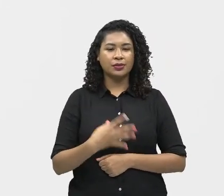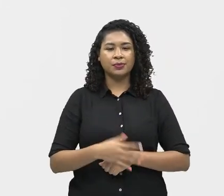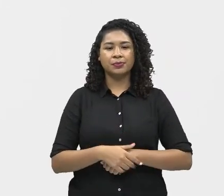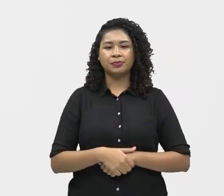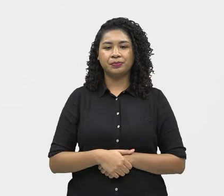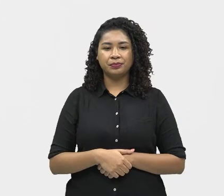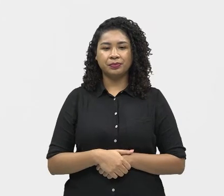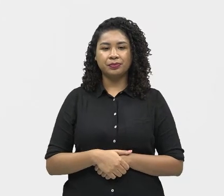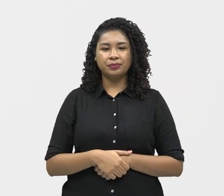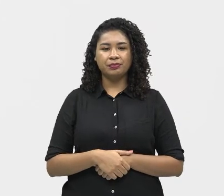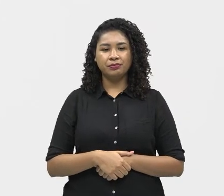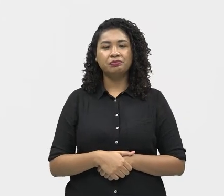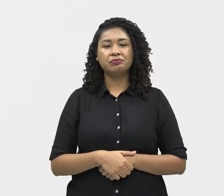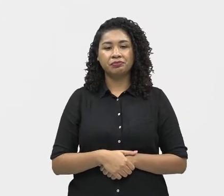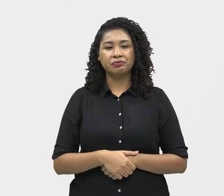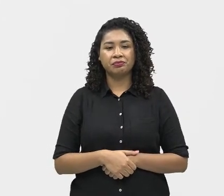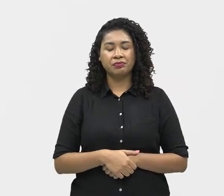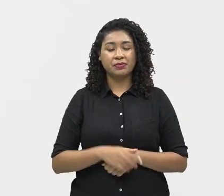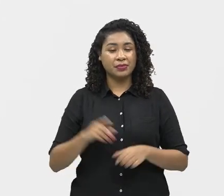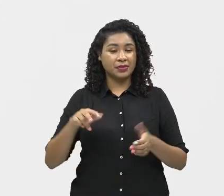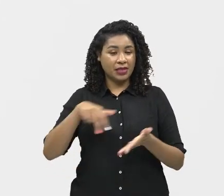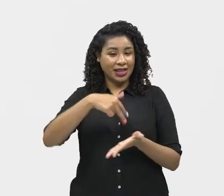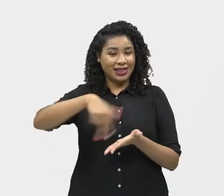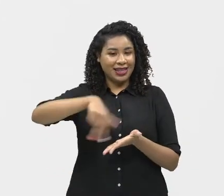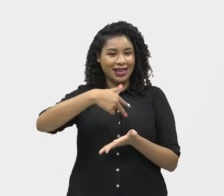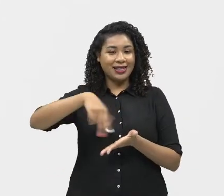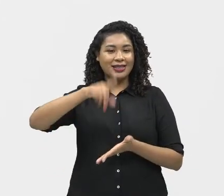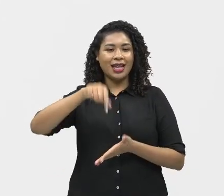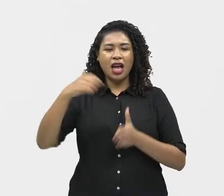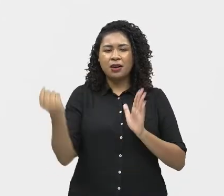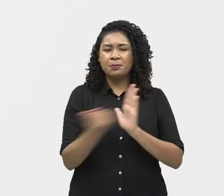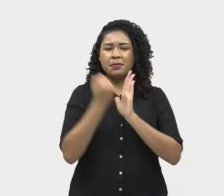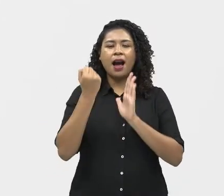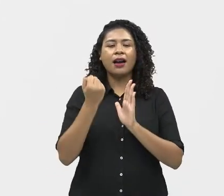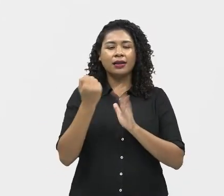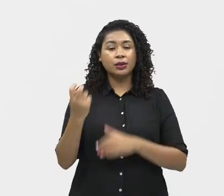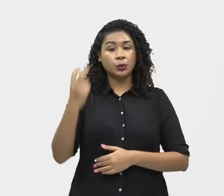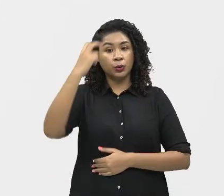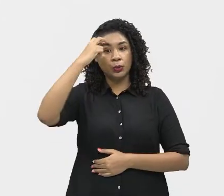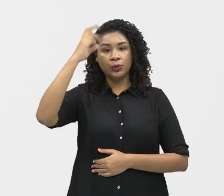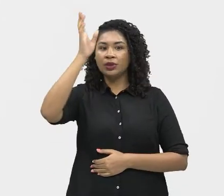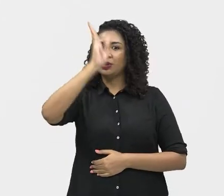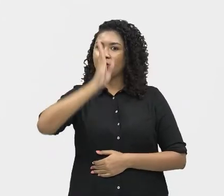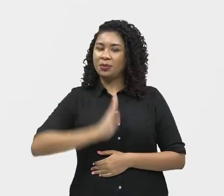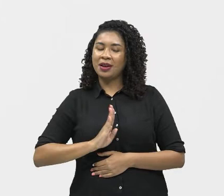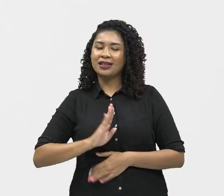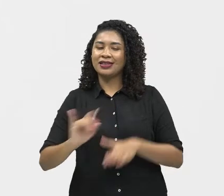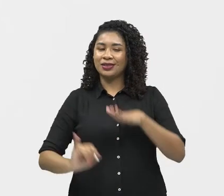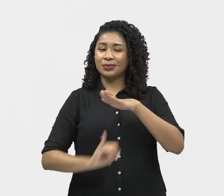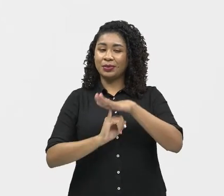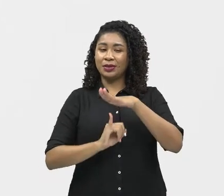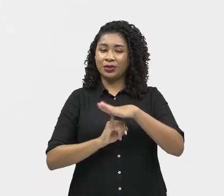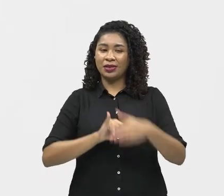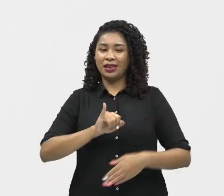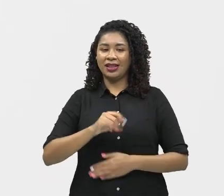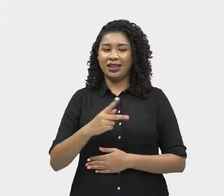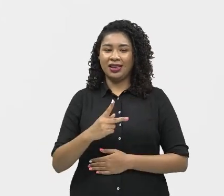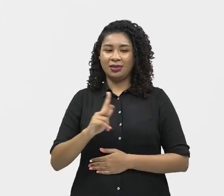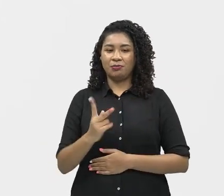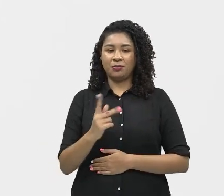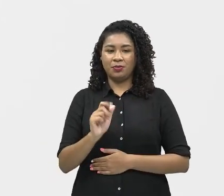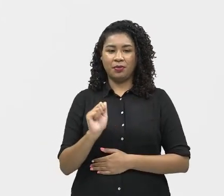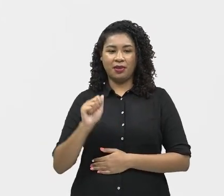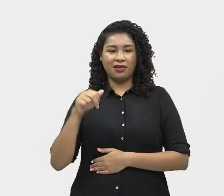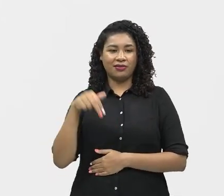como Patrimônio Cultural Imaterial Brasileiro pelo IPHAN, o Instituto do